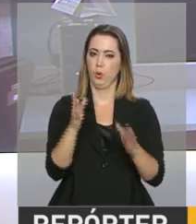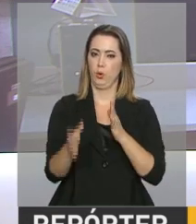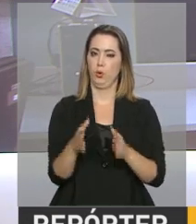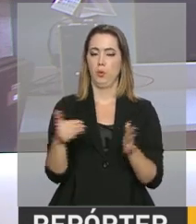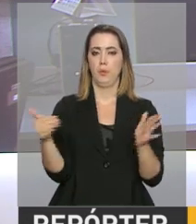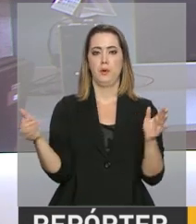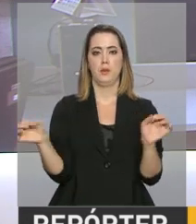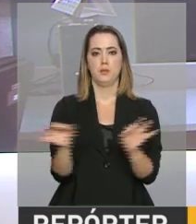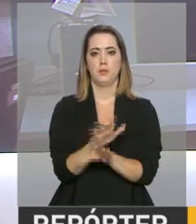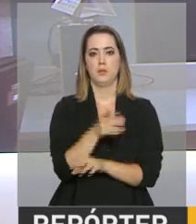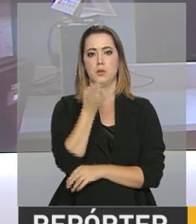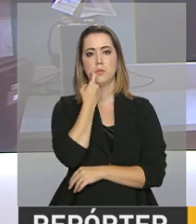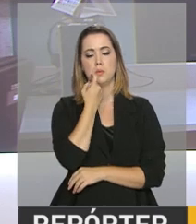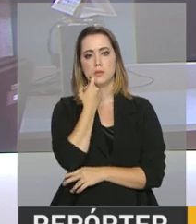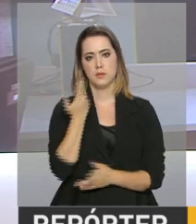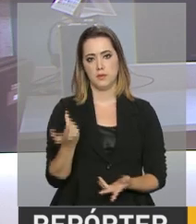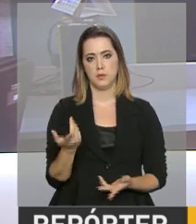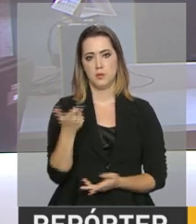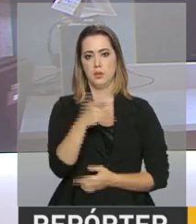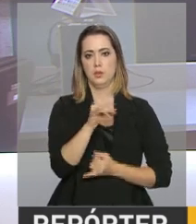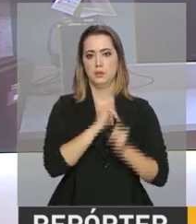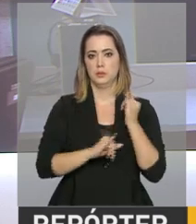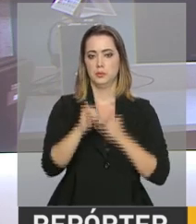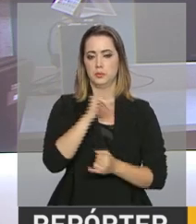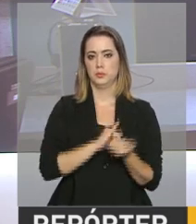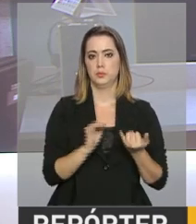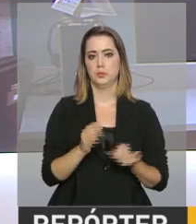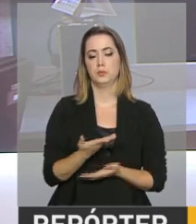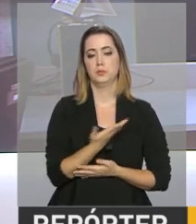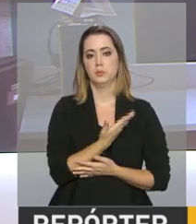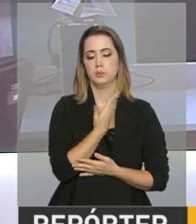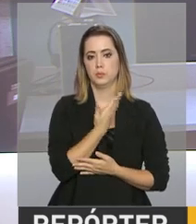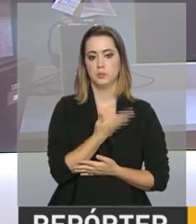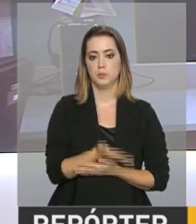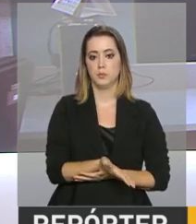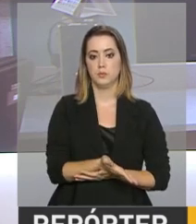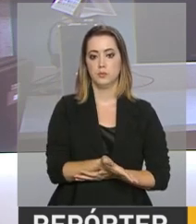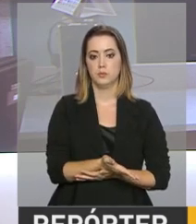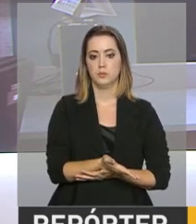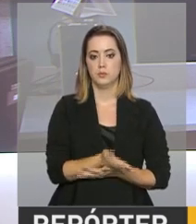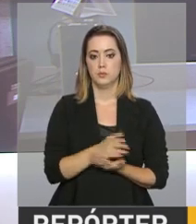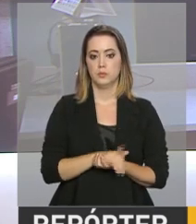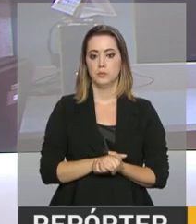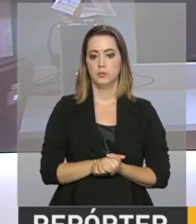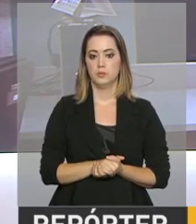sexta-feira outras informações pelo telefone que aparece aí no seu vídeo 0800